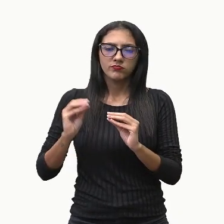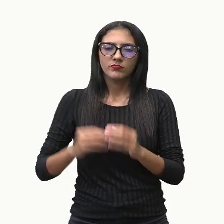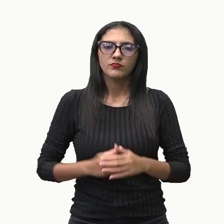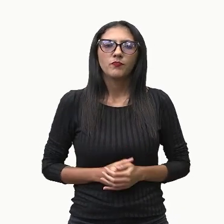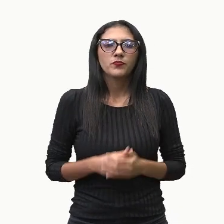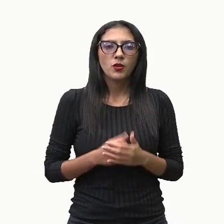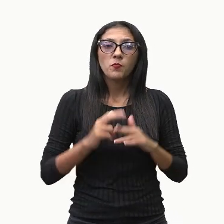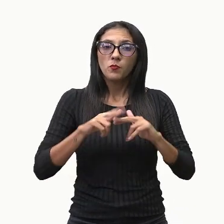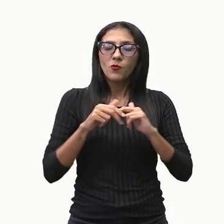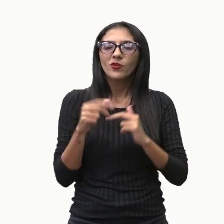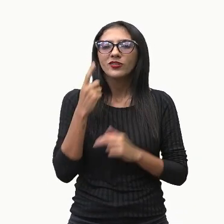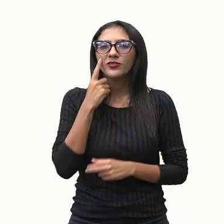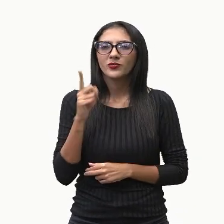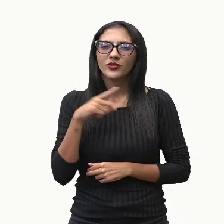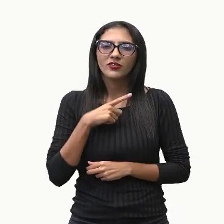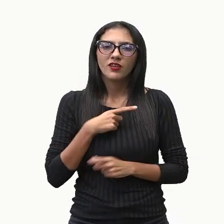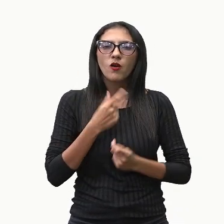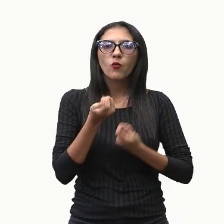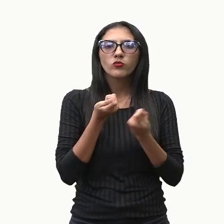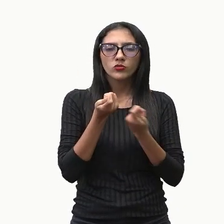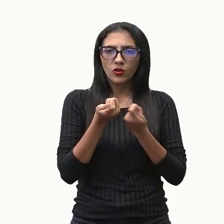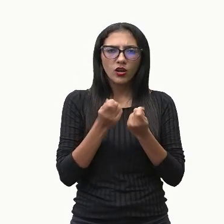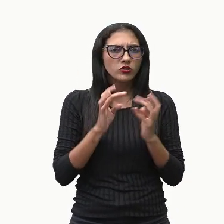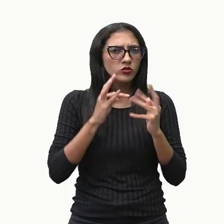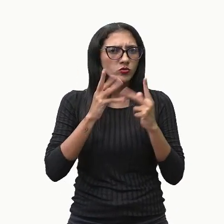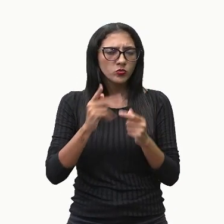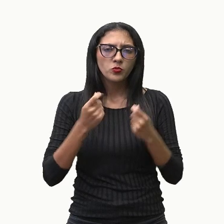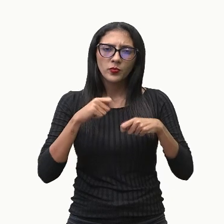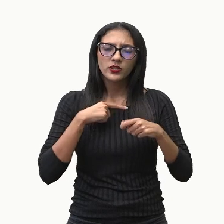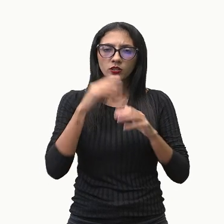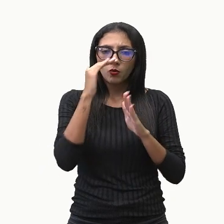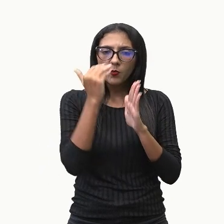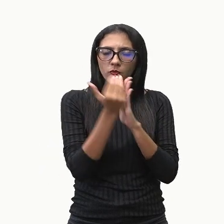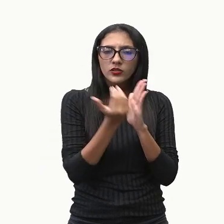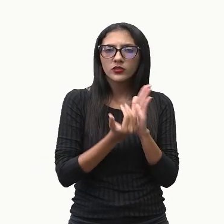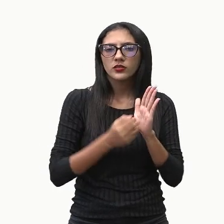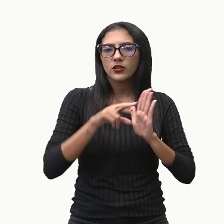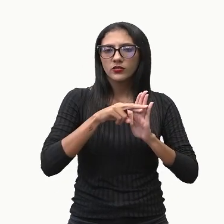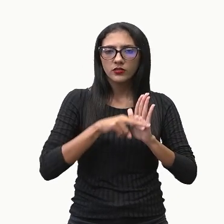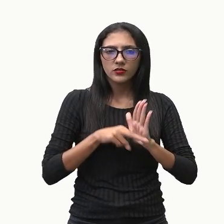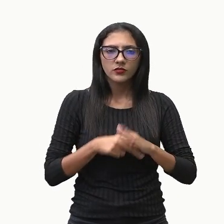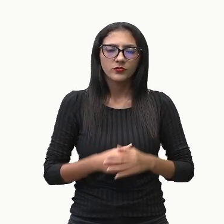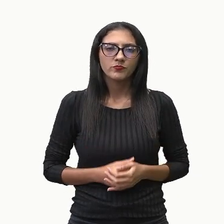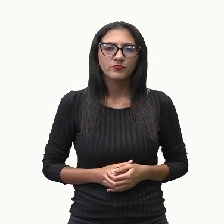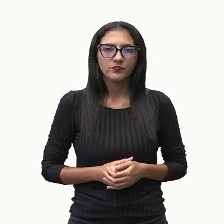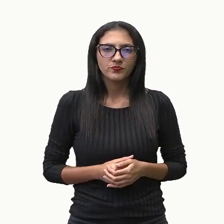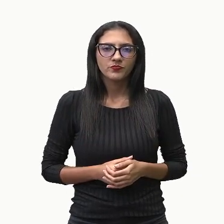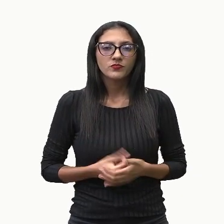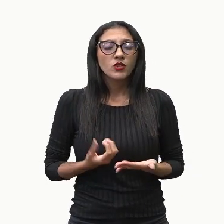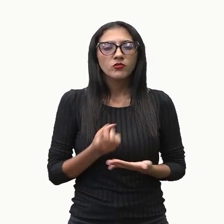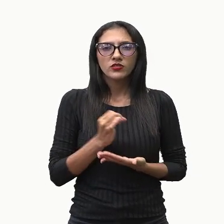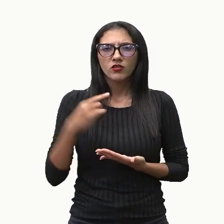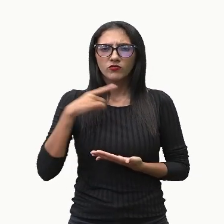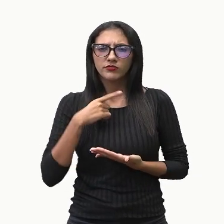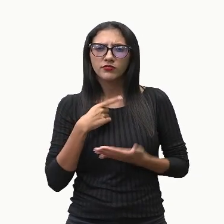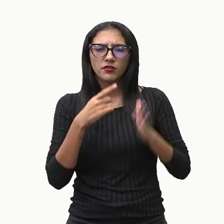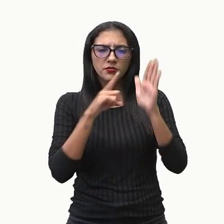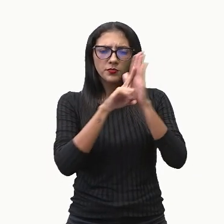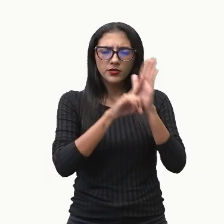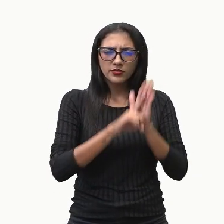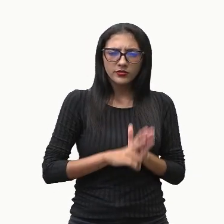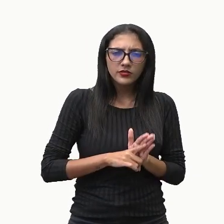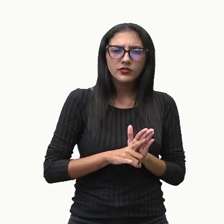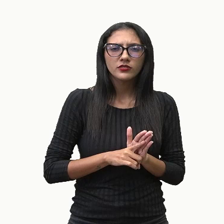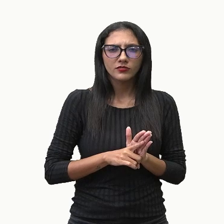por isso controlada. Se você parar para pensar, fizer uma pesquisa aí com seus vizinhos, você